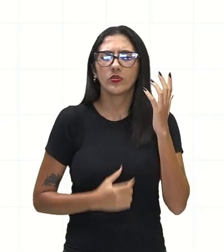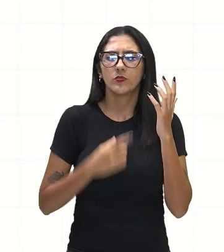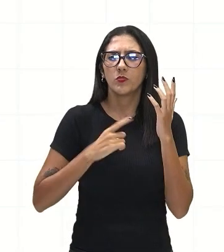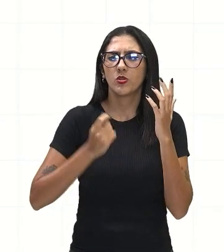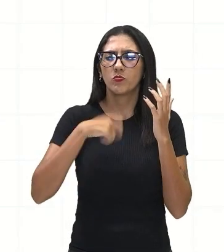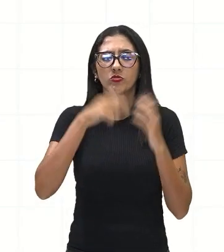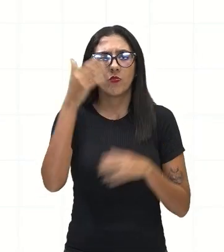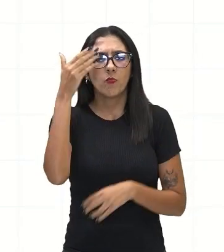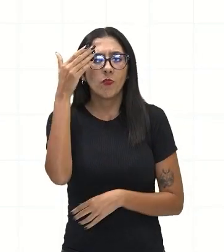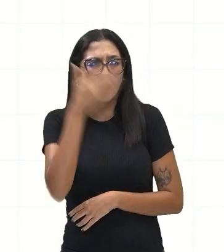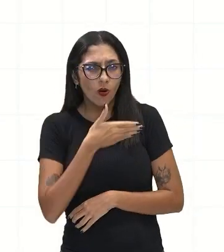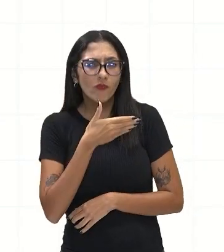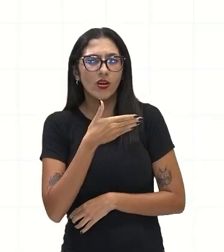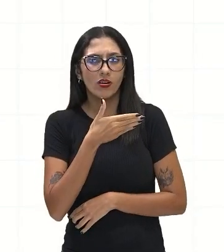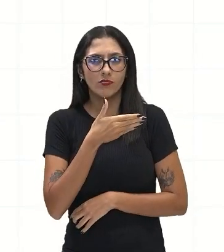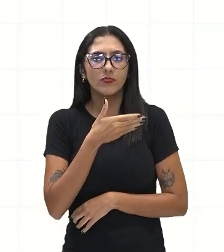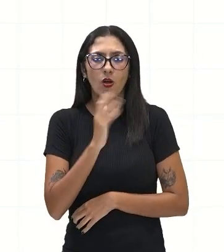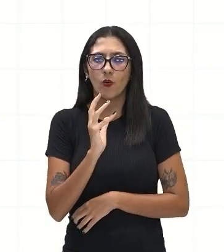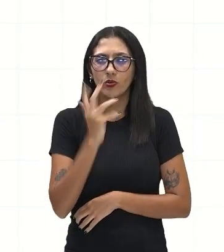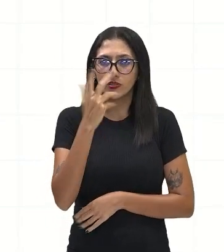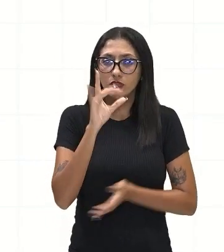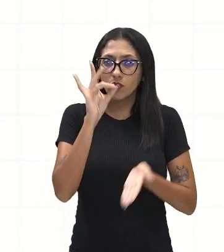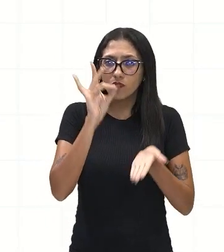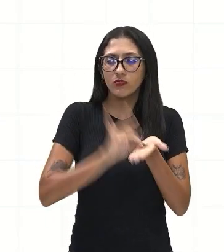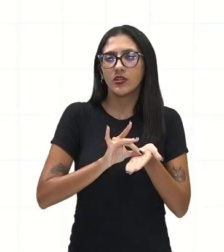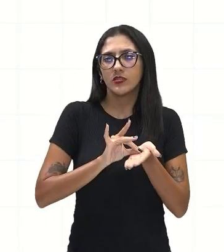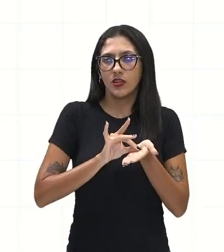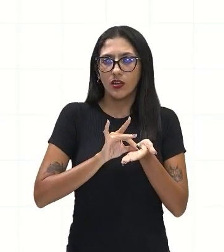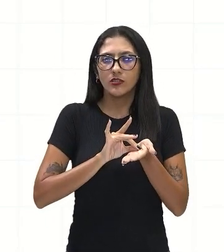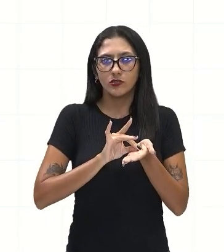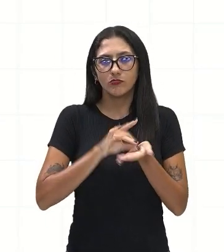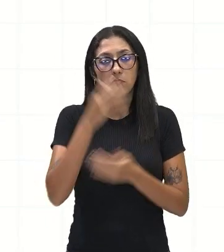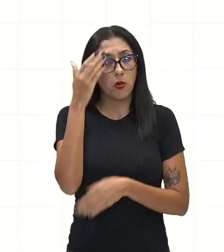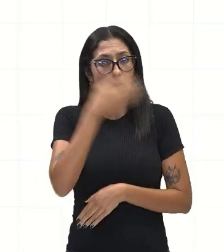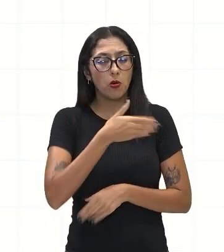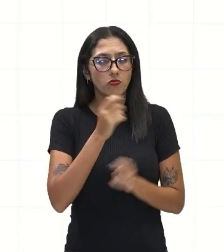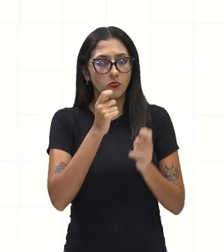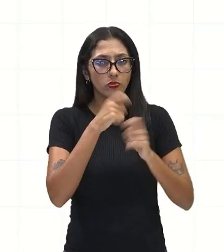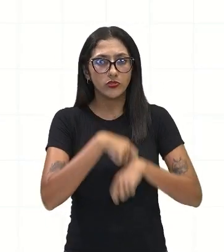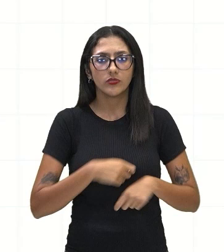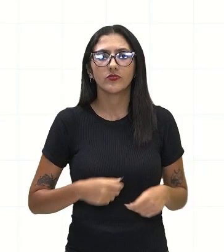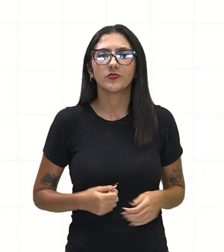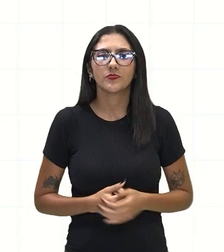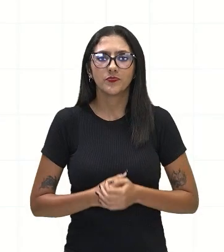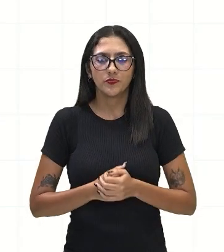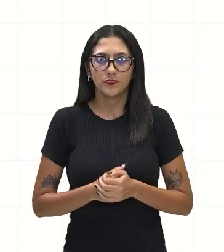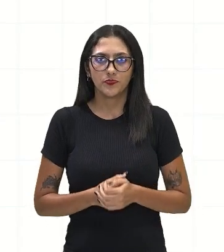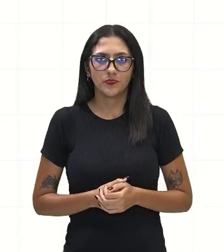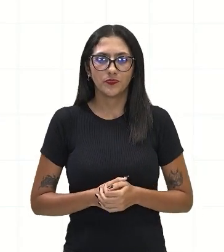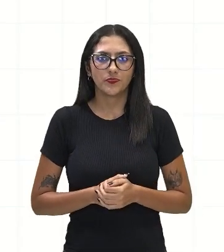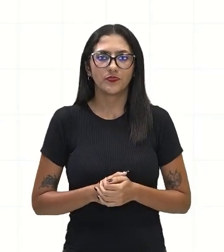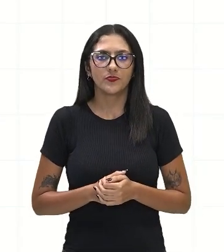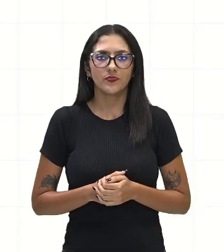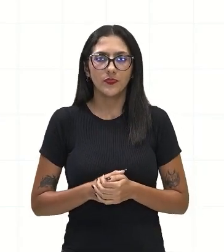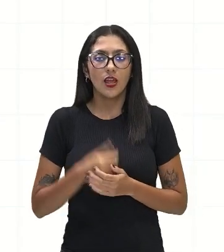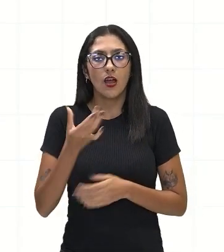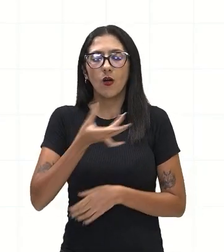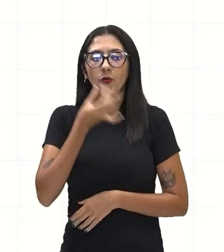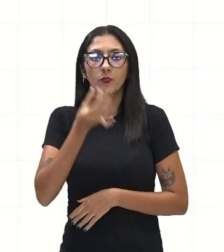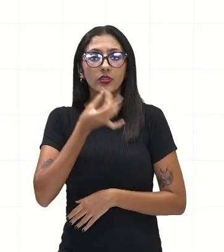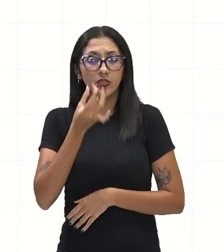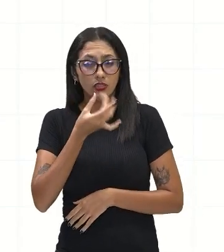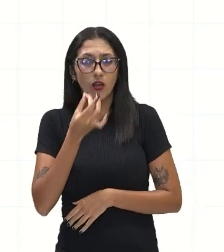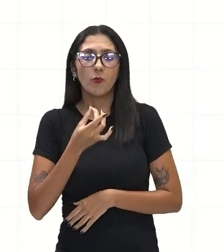comprovar, certo? É algo que é comprovável e tem existência concreta. Já a